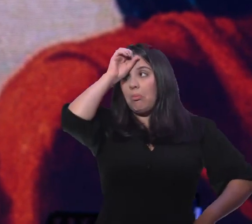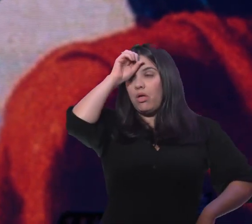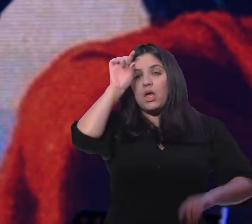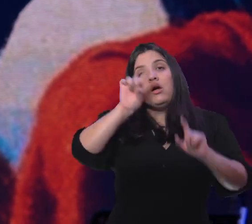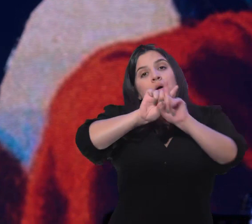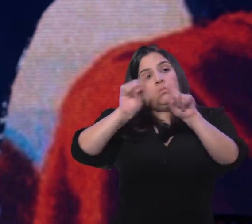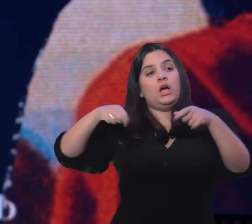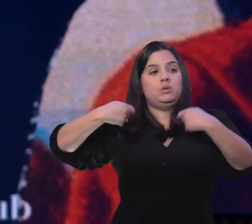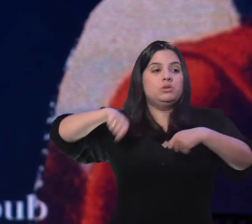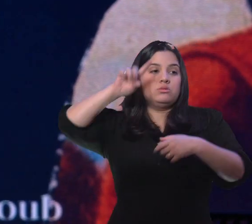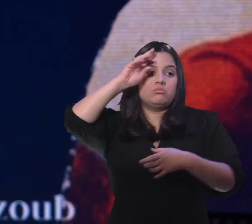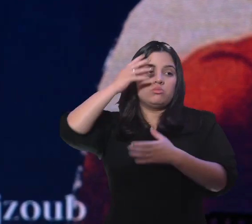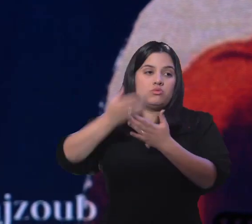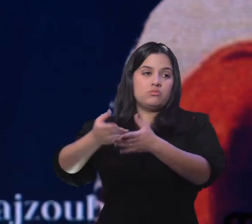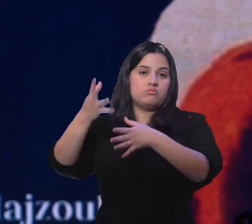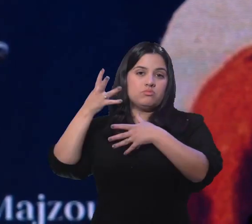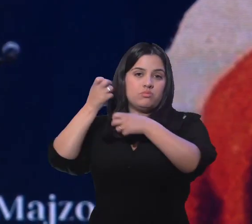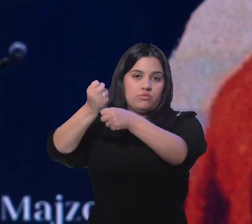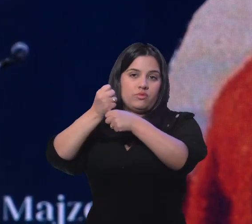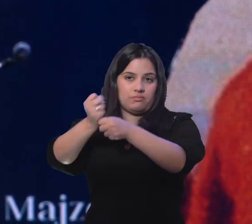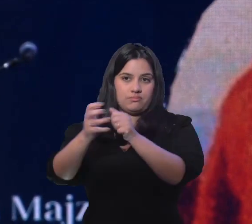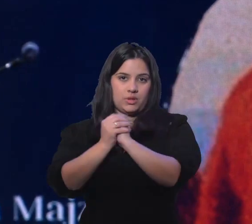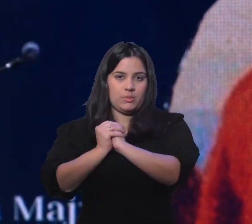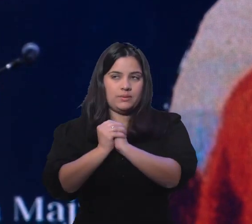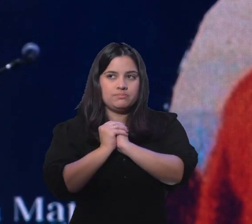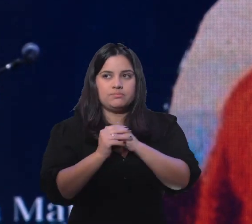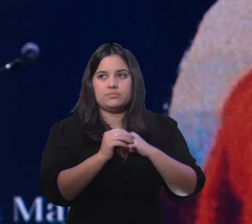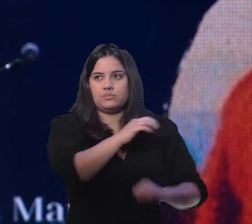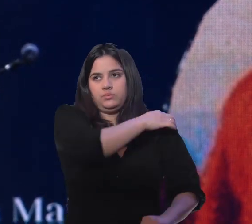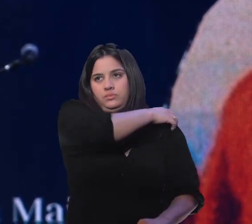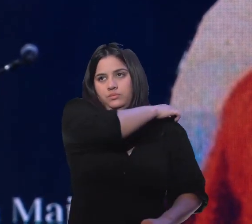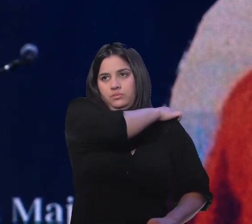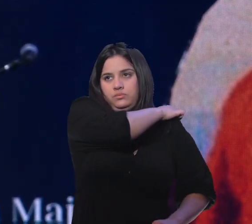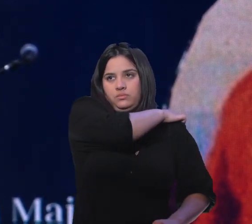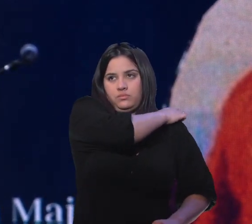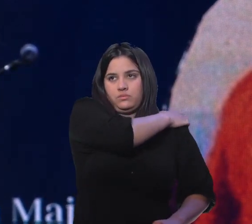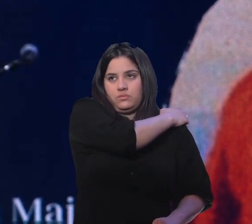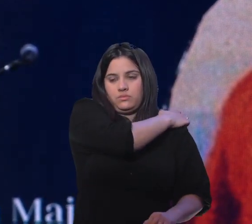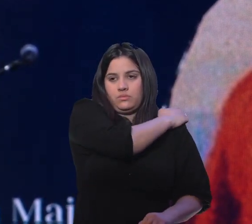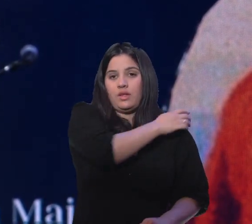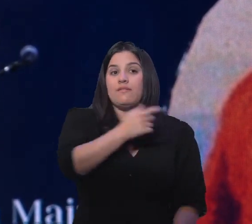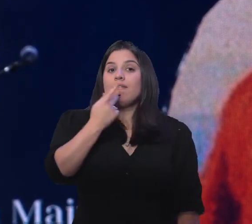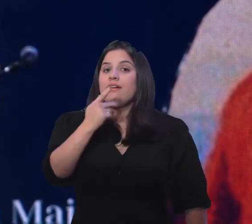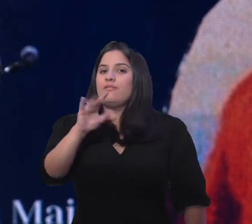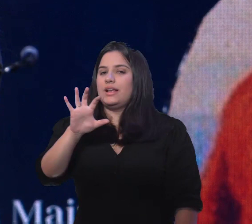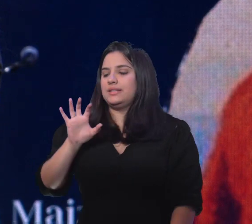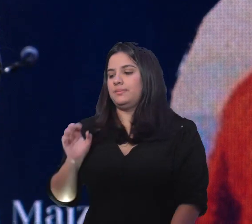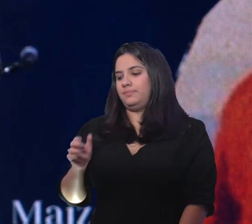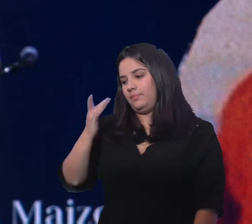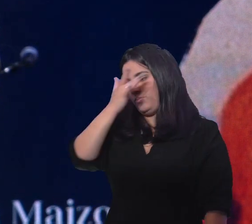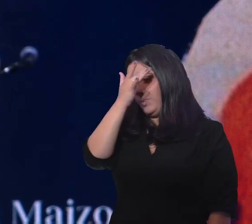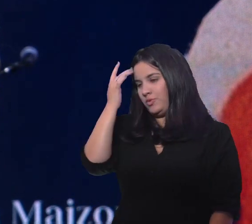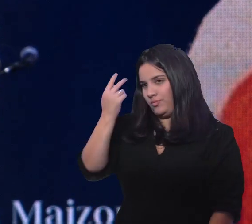gente tem que dar passos de fé. Amém? Fala aí para a pessoa do seu lado: